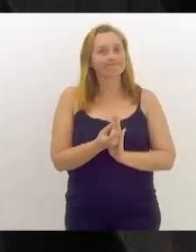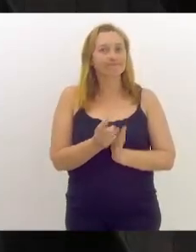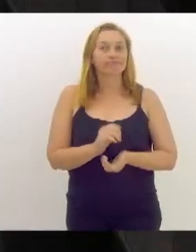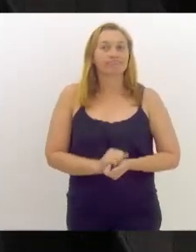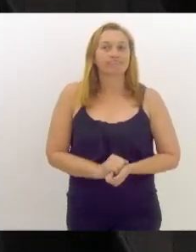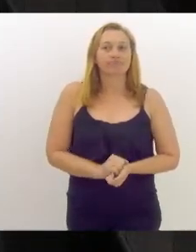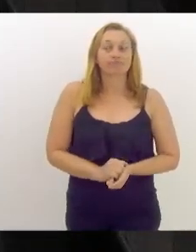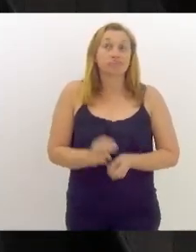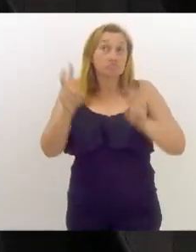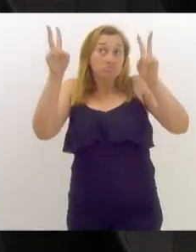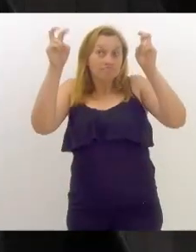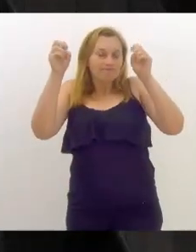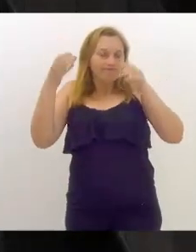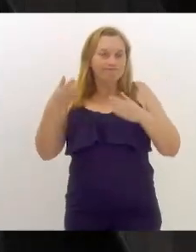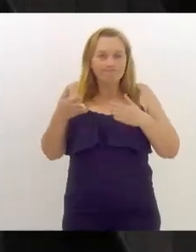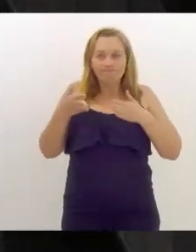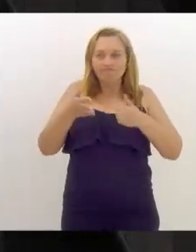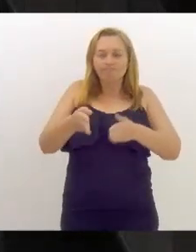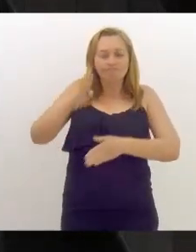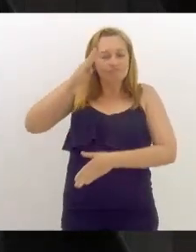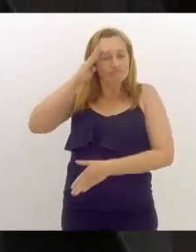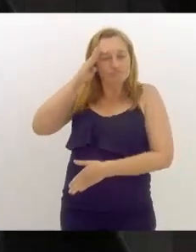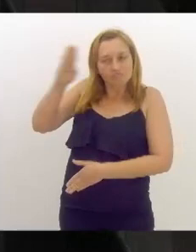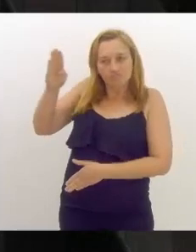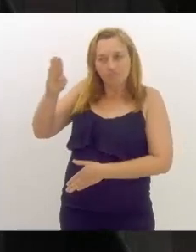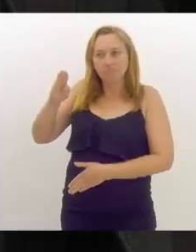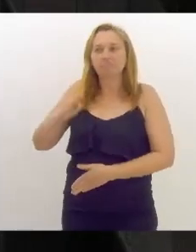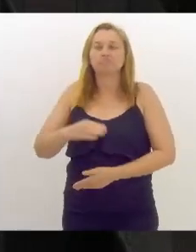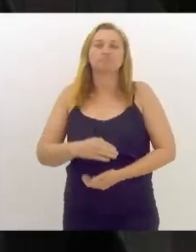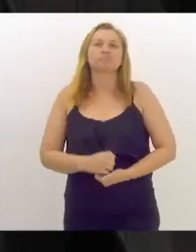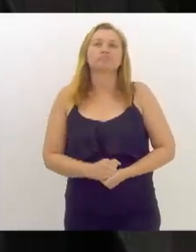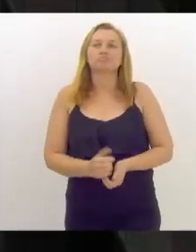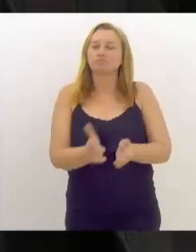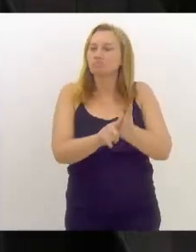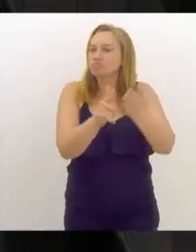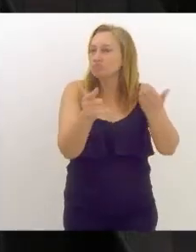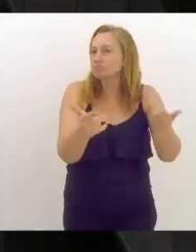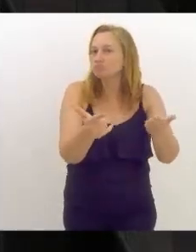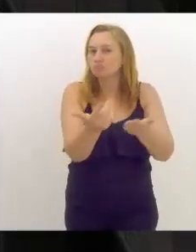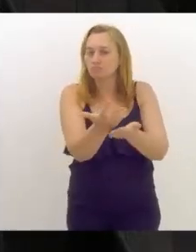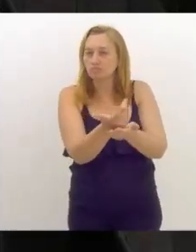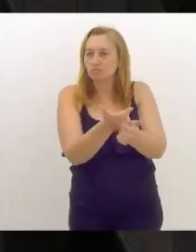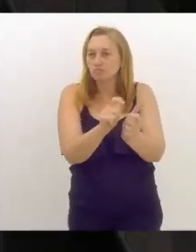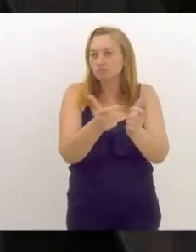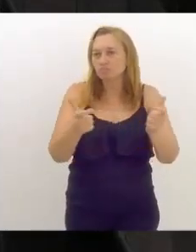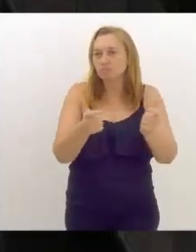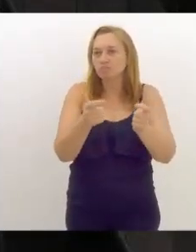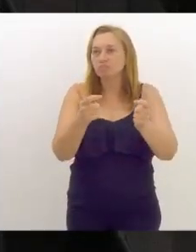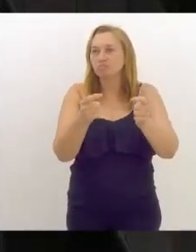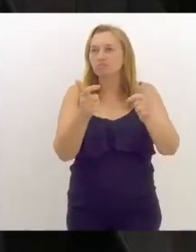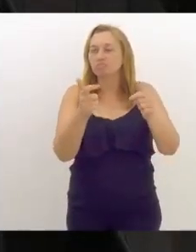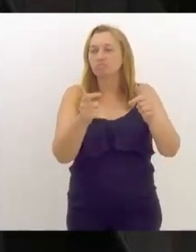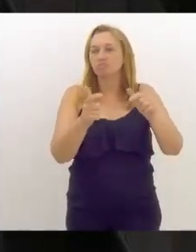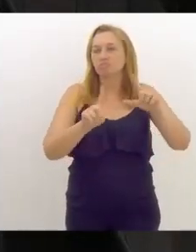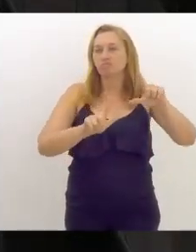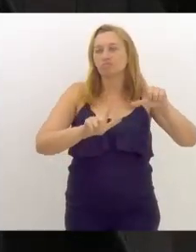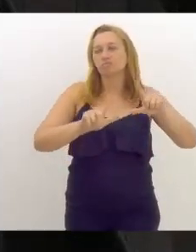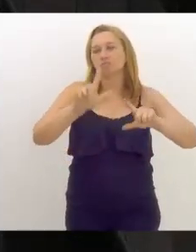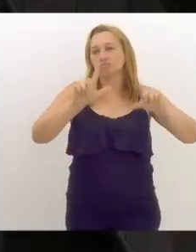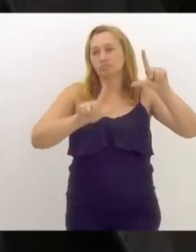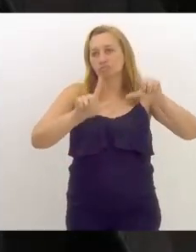Aliás, o tema central dos jornais e da grande mídia desse país